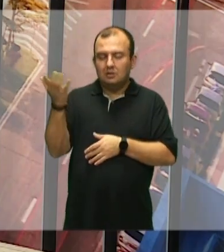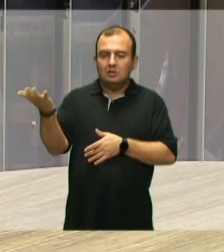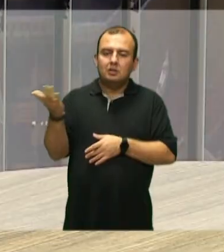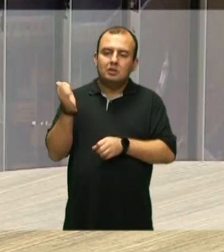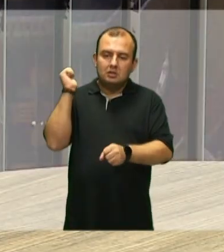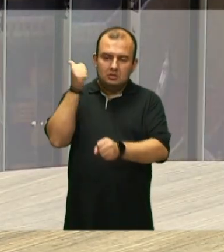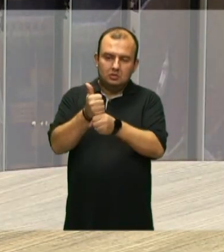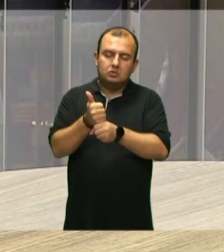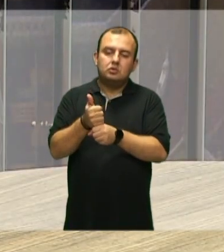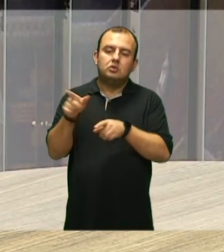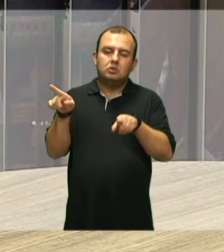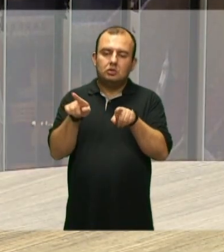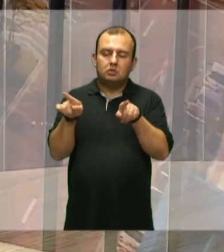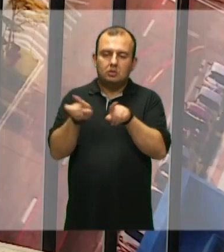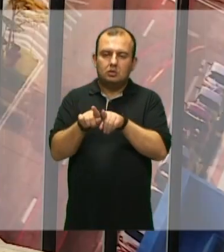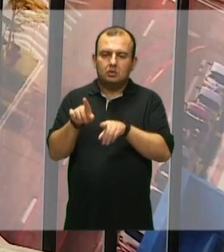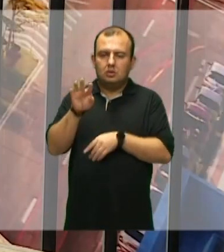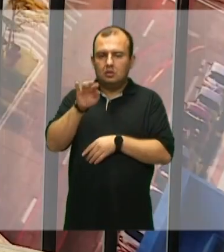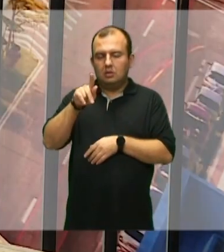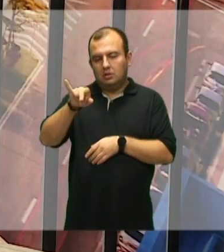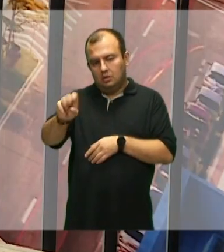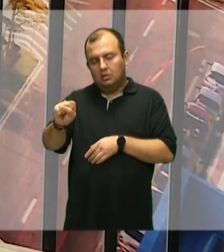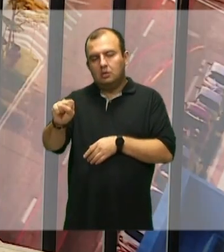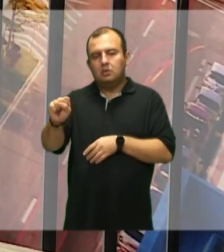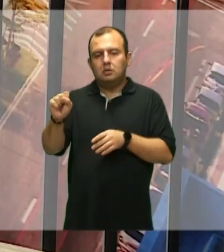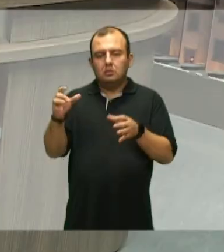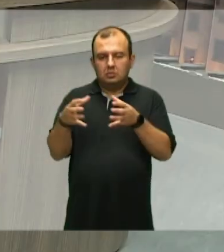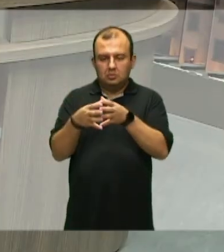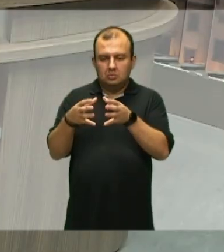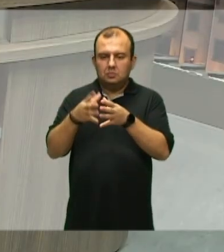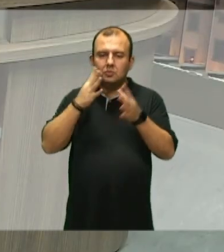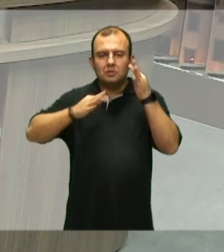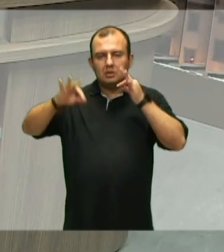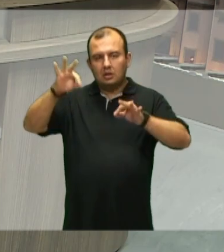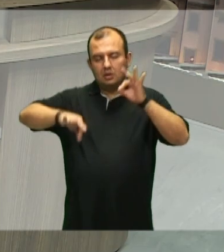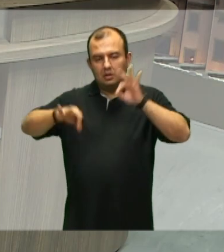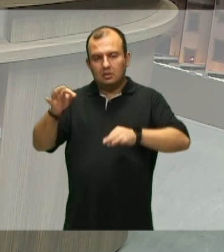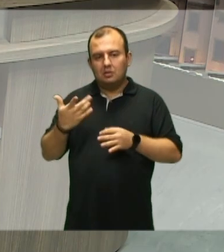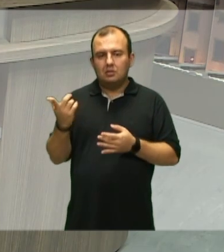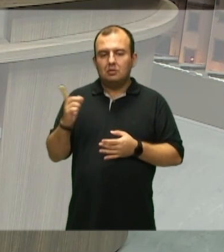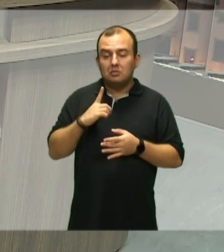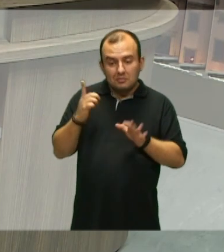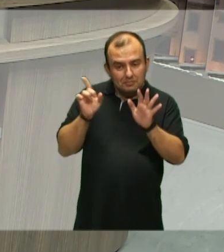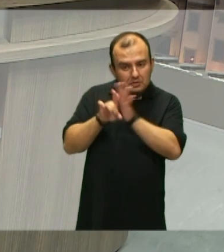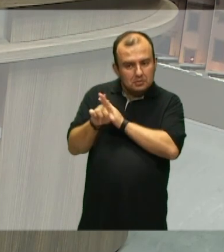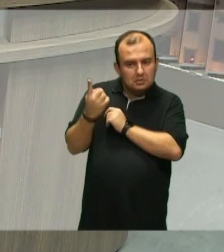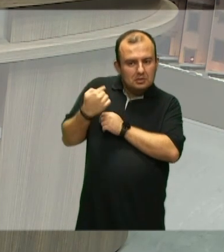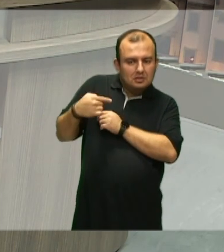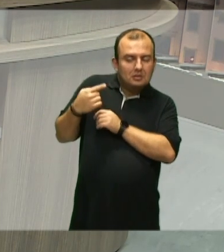a diretora da Tespes Companhia de Teatro. Eu deixei um gancho.